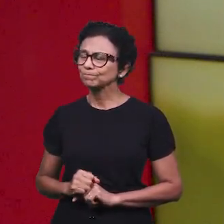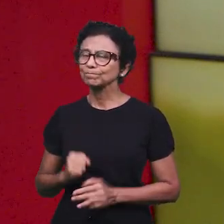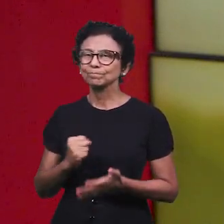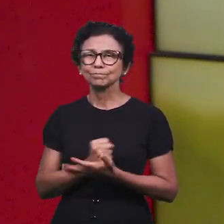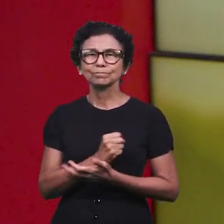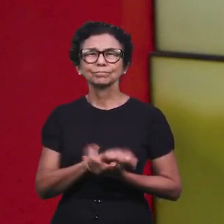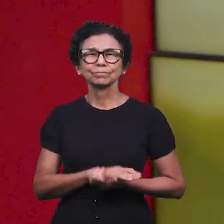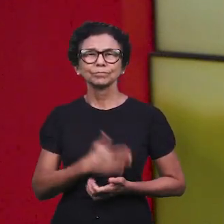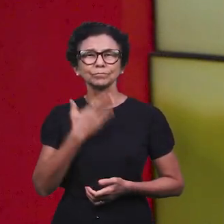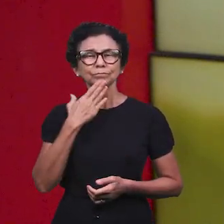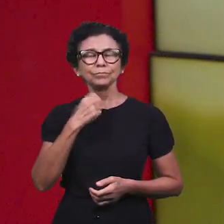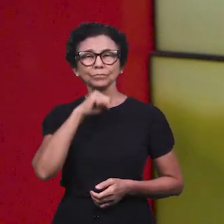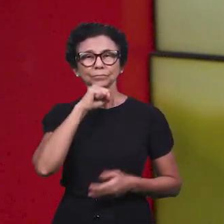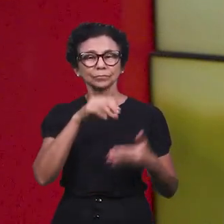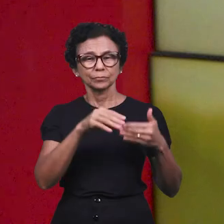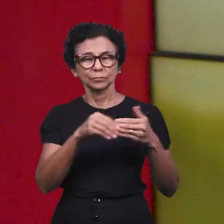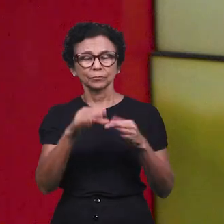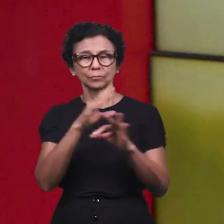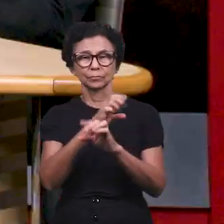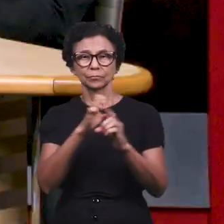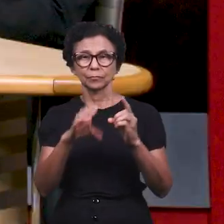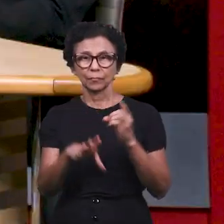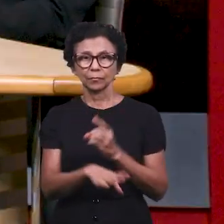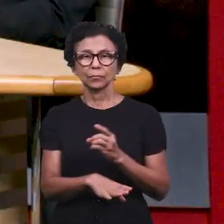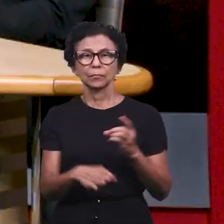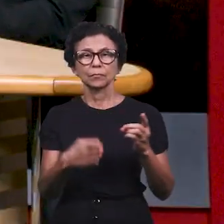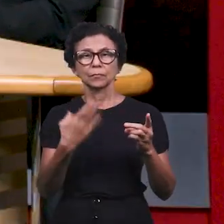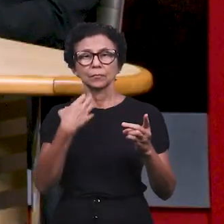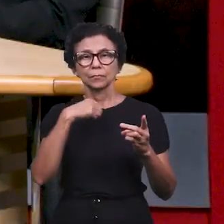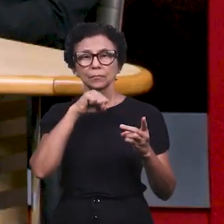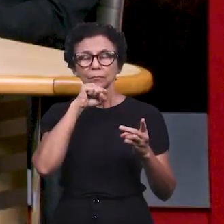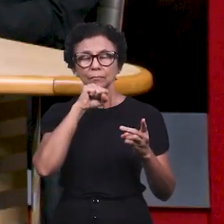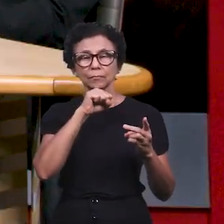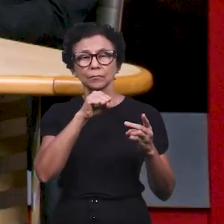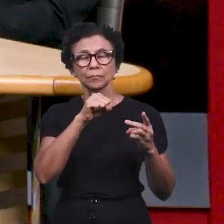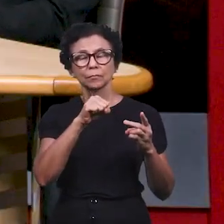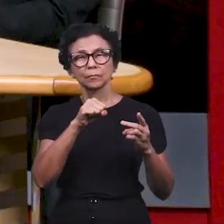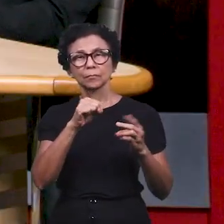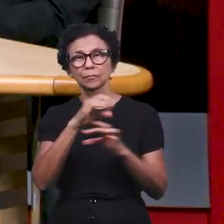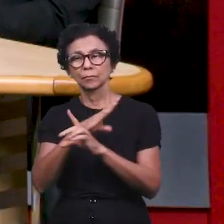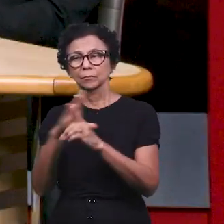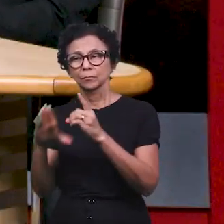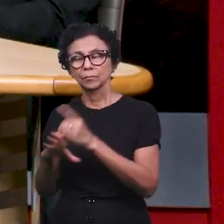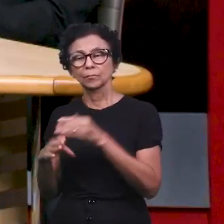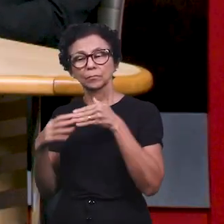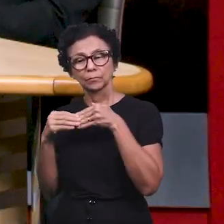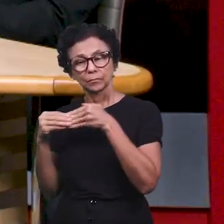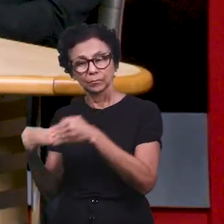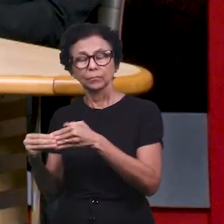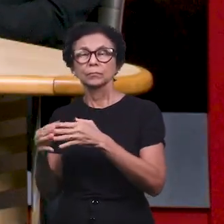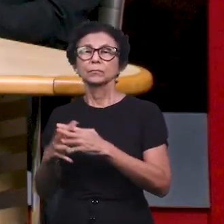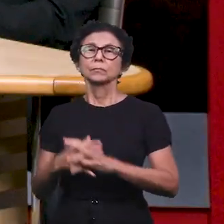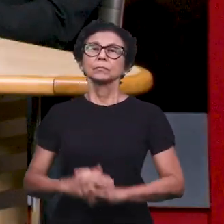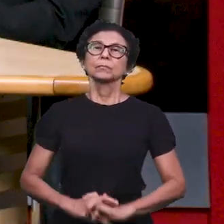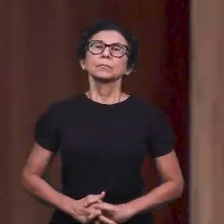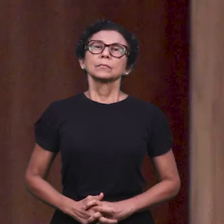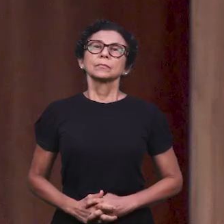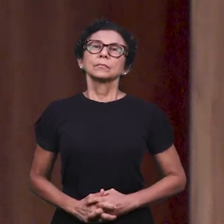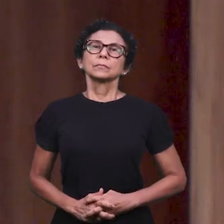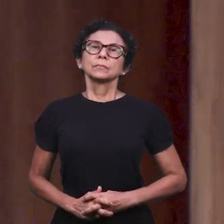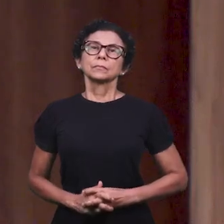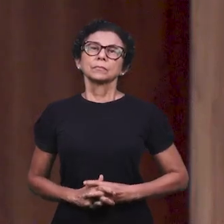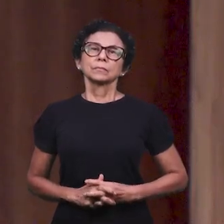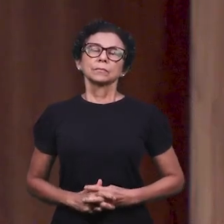deixou de levar na escola bíblica, não é? Exatamente, eu vou até entrar no lado literal agora. Eles faziam oposição a